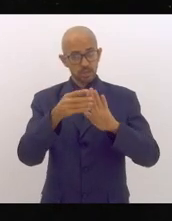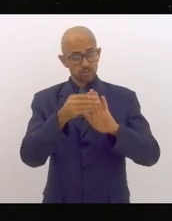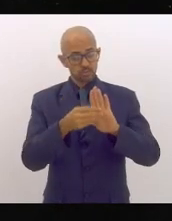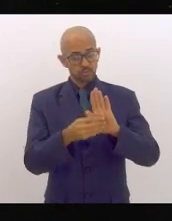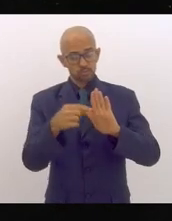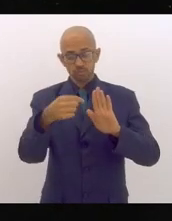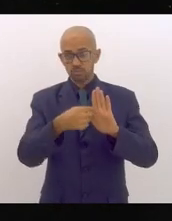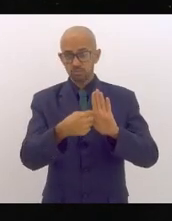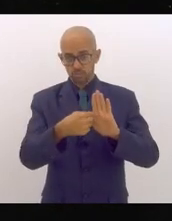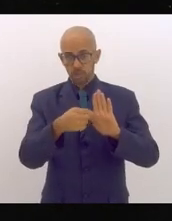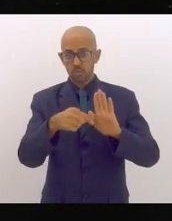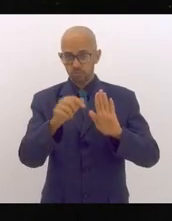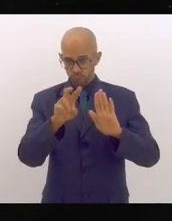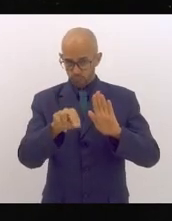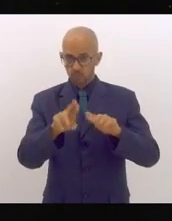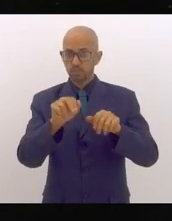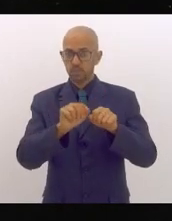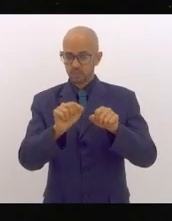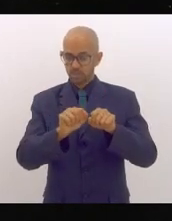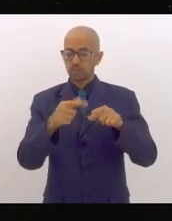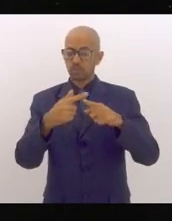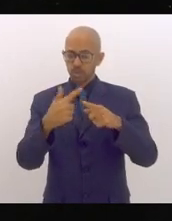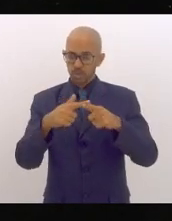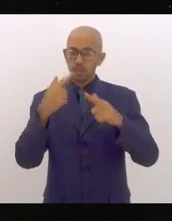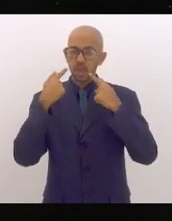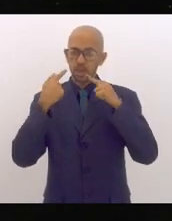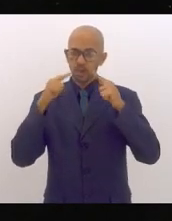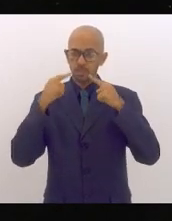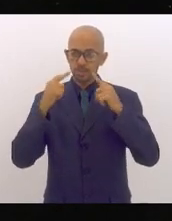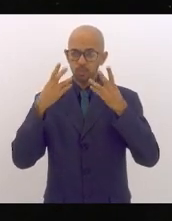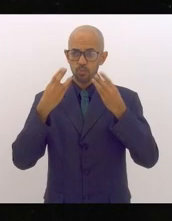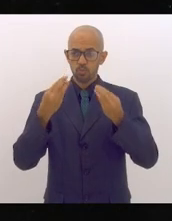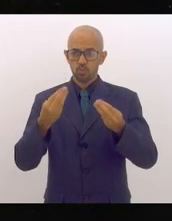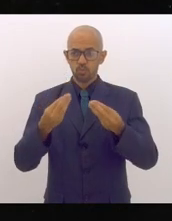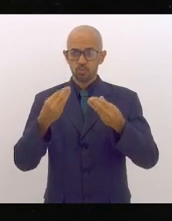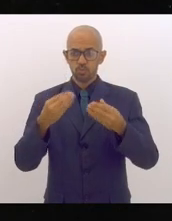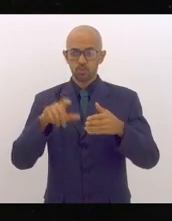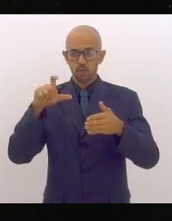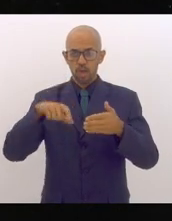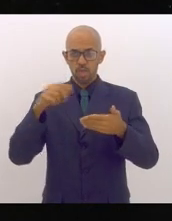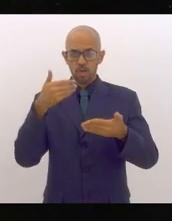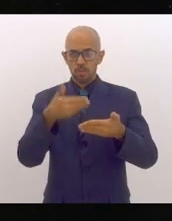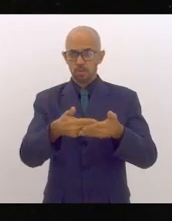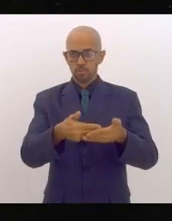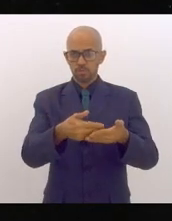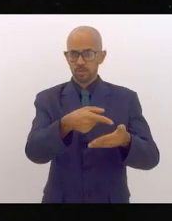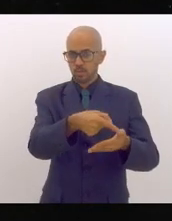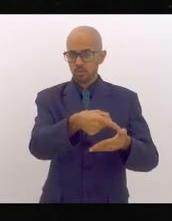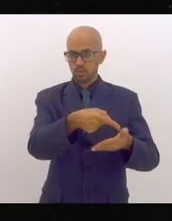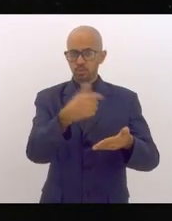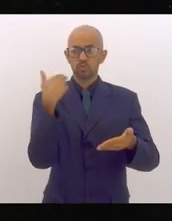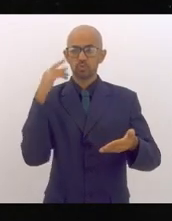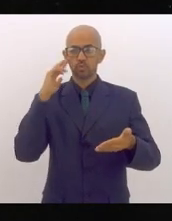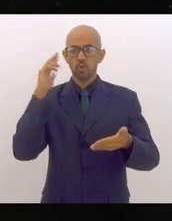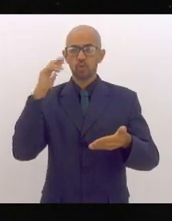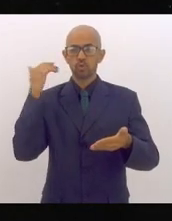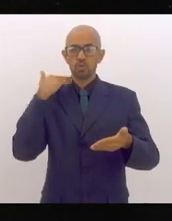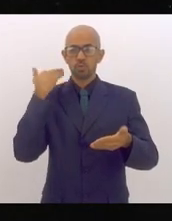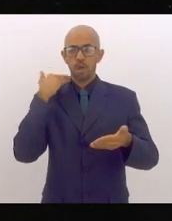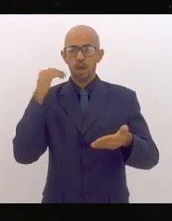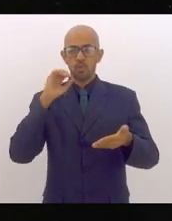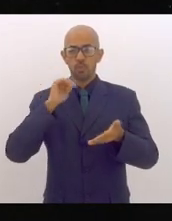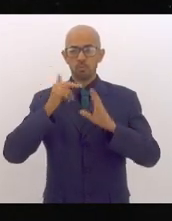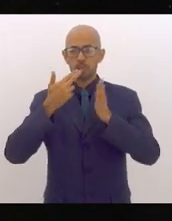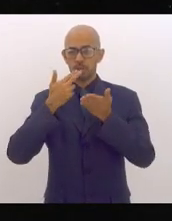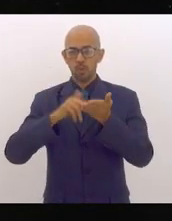pessoas que reclamaram, que denunciaram essa questão do cartão de aproximação, que os banqueiros mandam para a casa do consumidor, dos